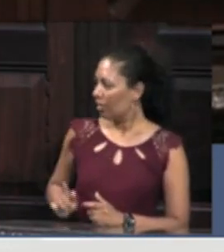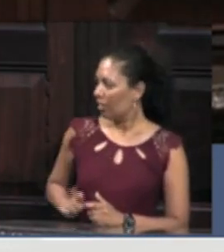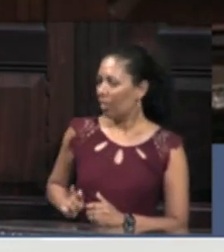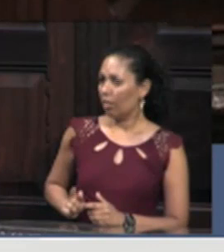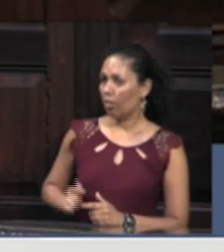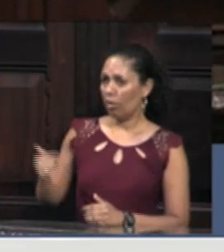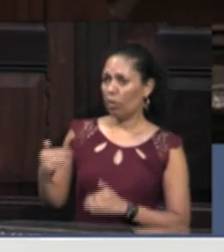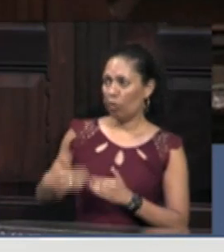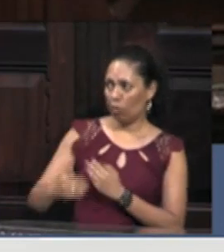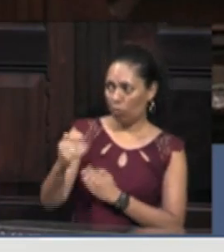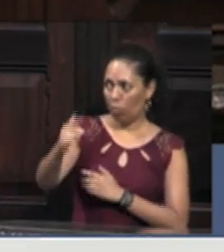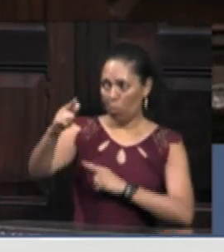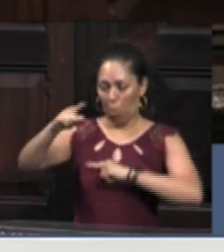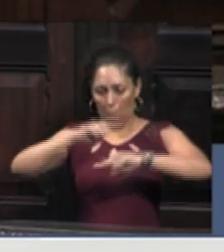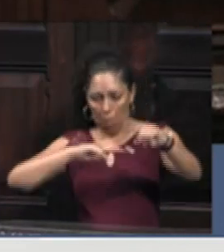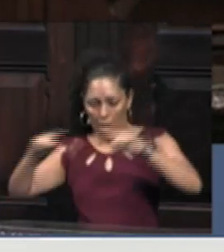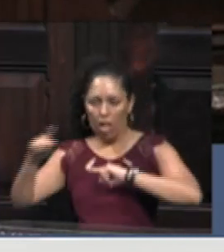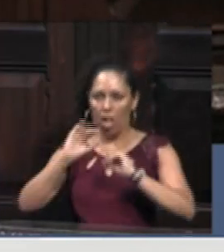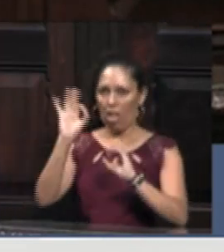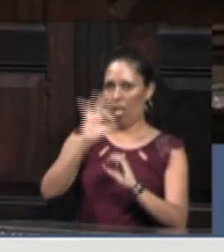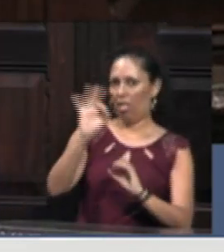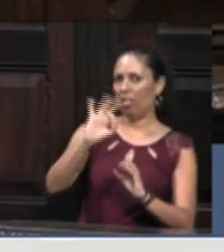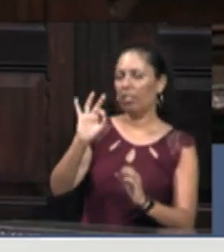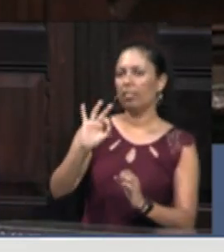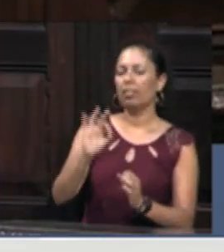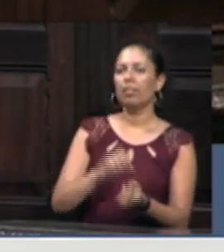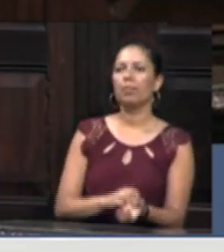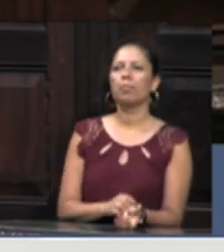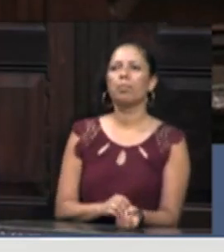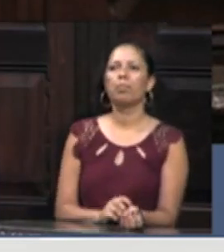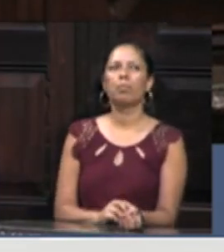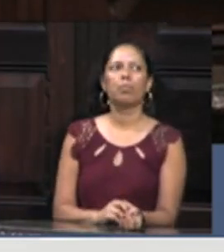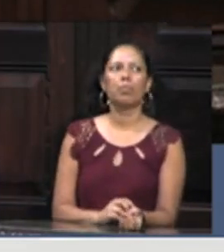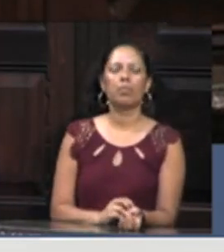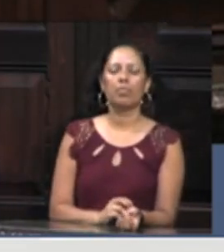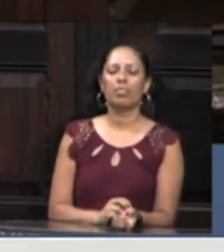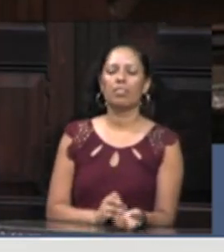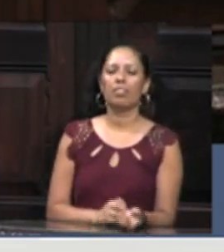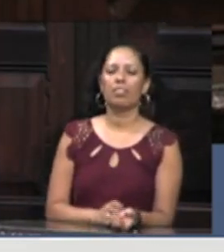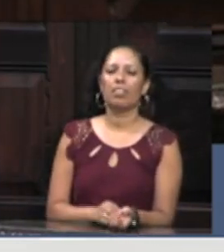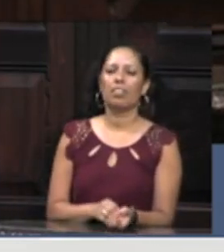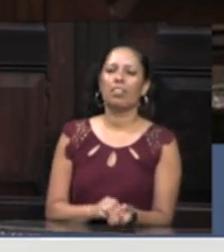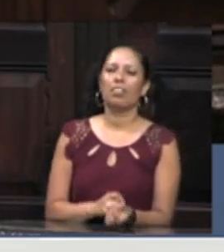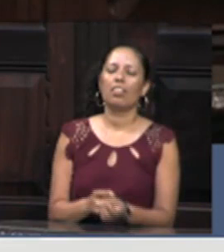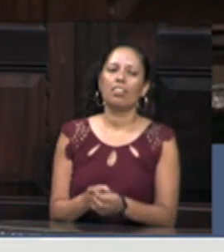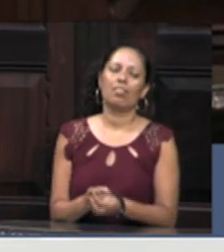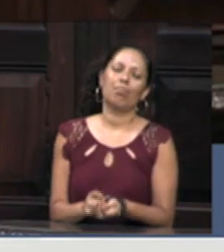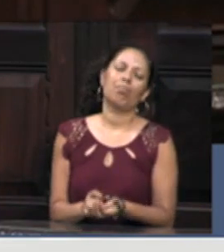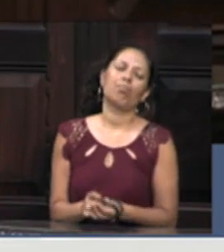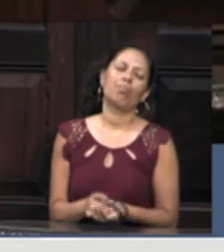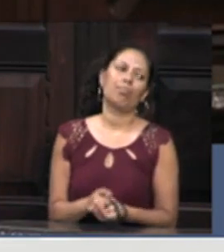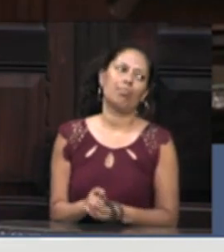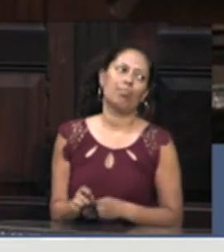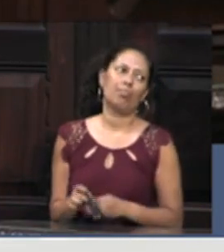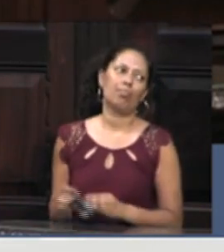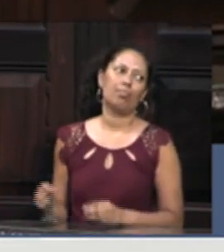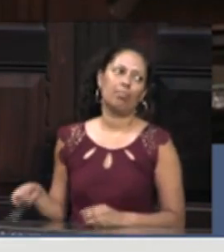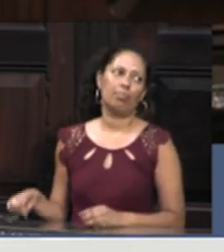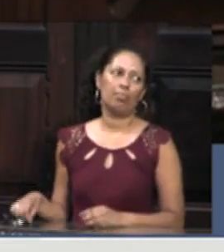não sentou na cadeira, diga-se de passagem, ainda não tomou conta, isto é,